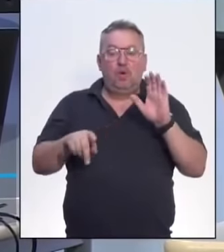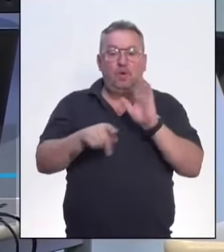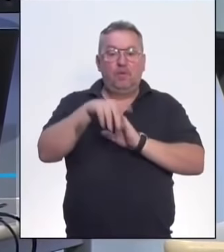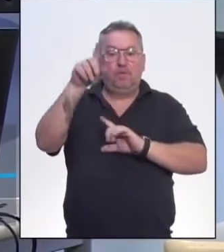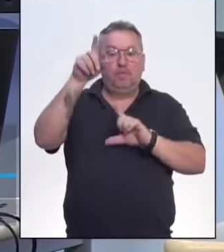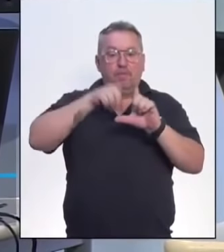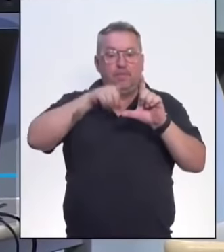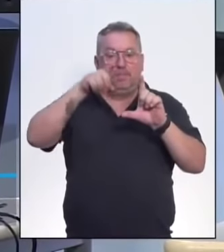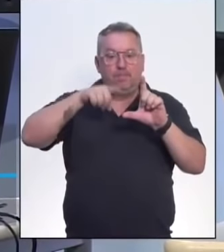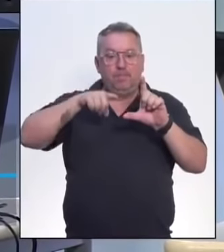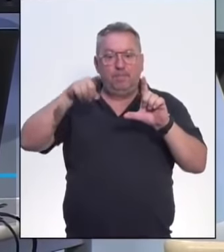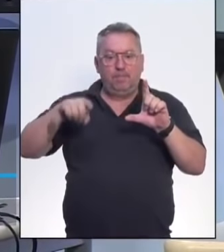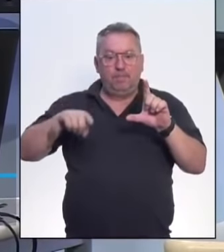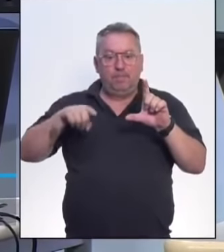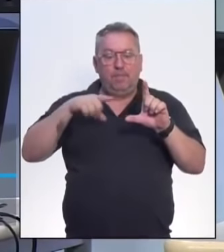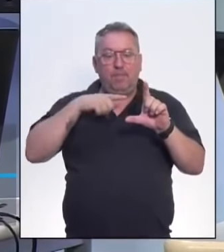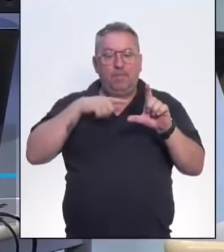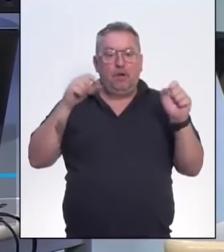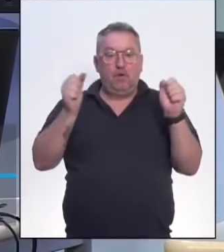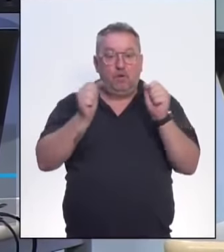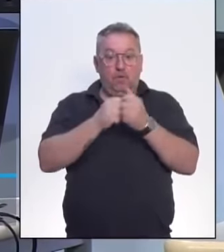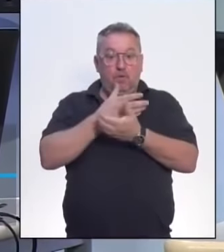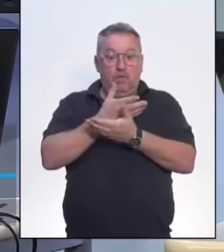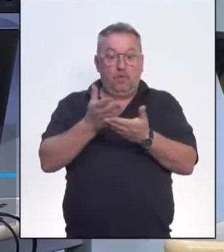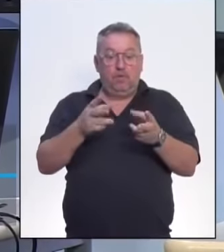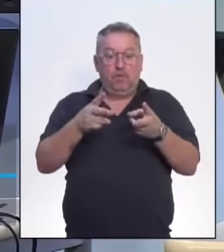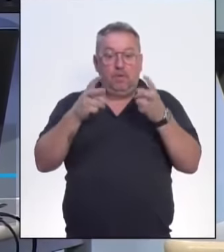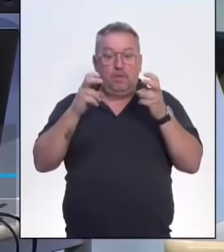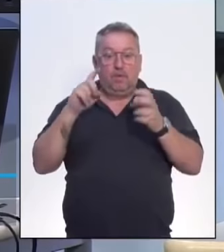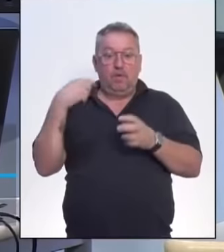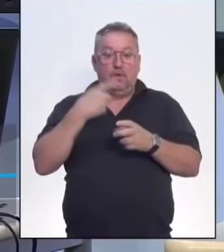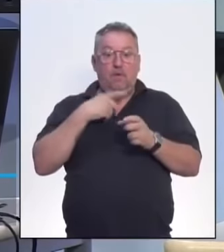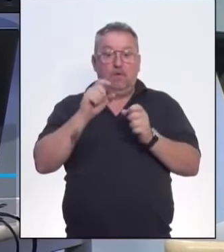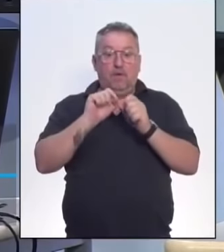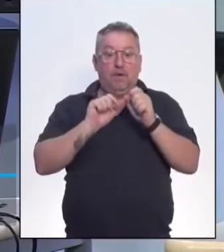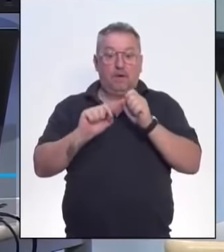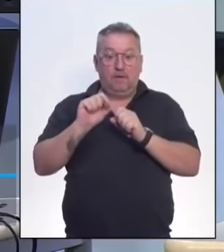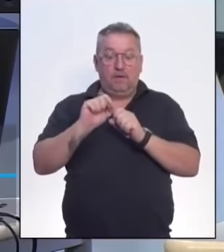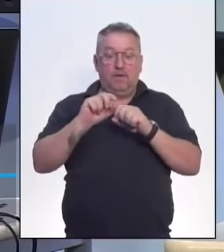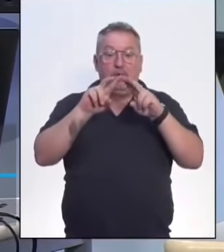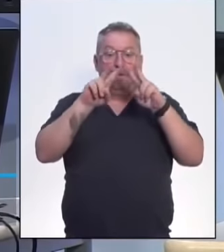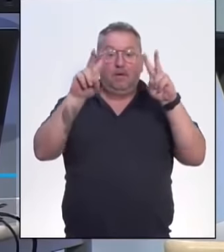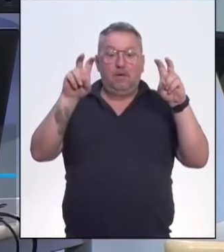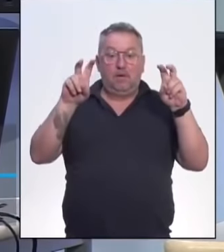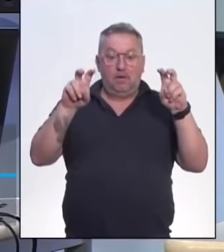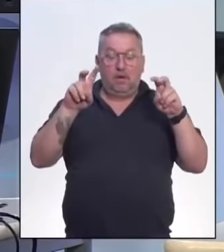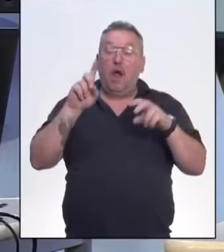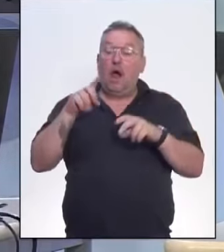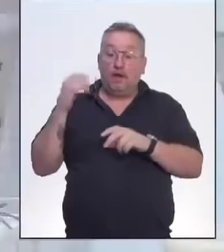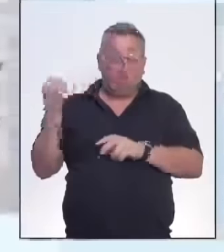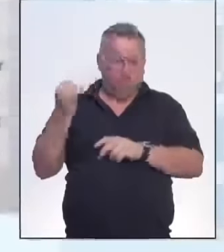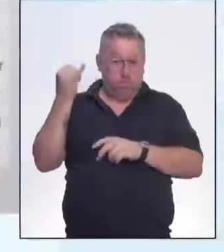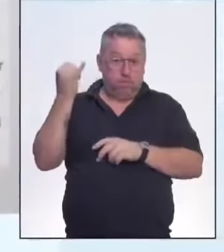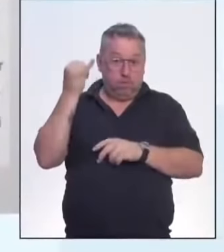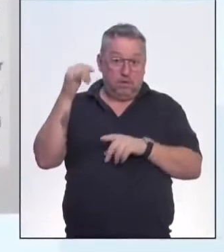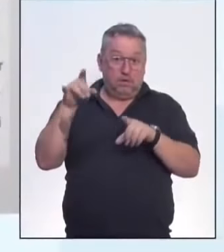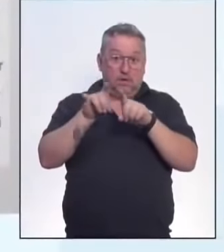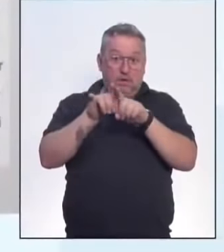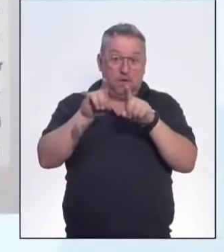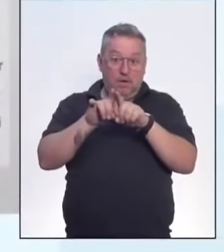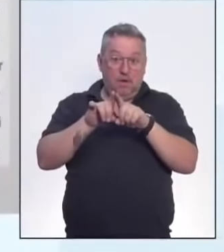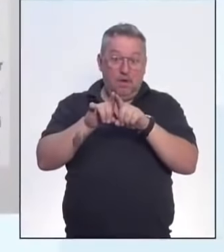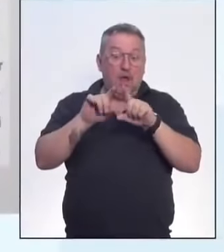gráfico de setores. Carrega, como vocês perceberam, nós acabamos de falar, título, extremamente importante, carrega